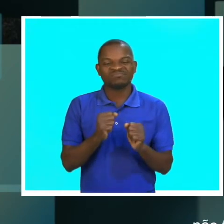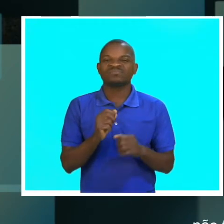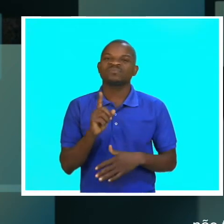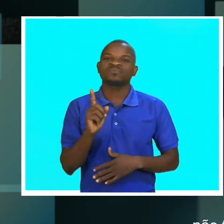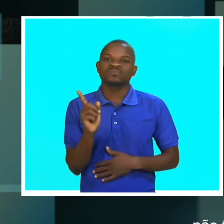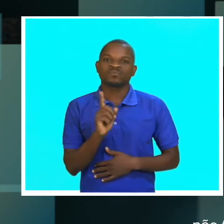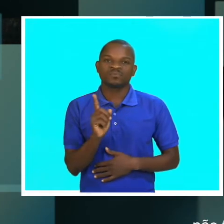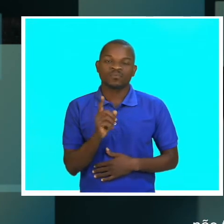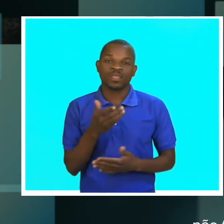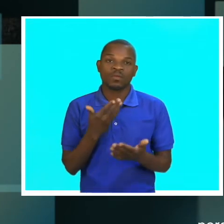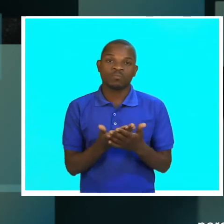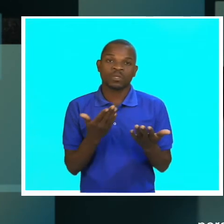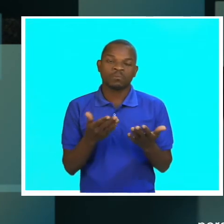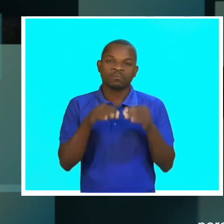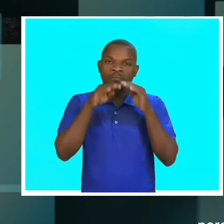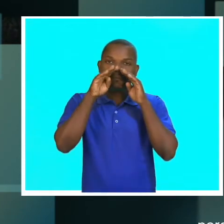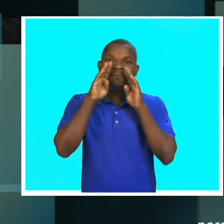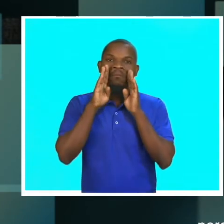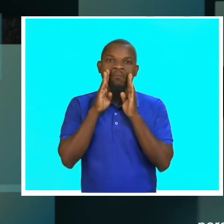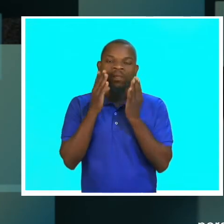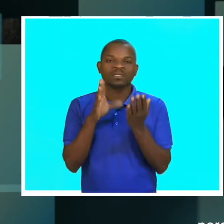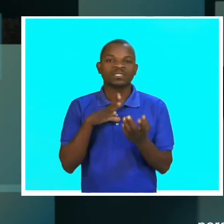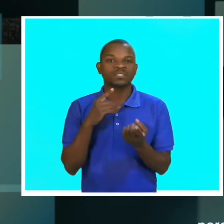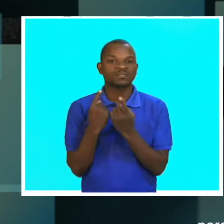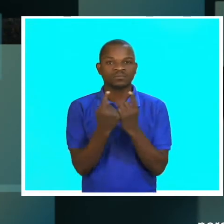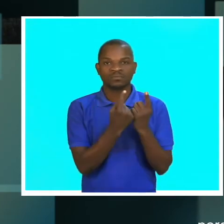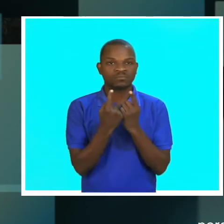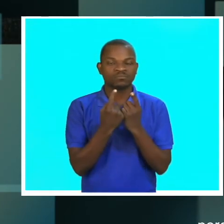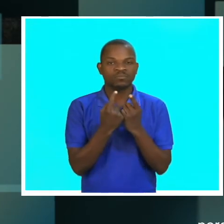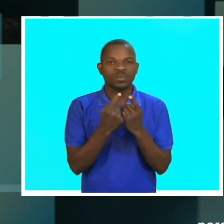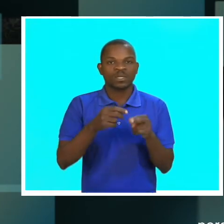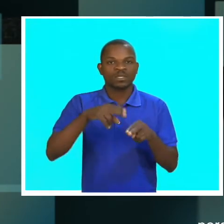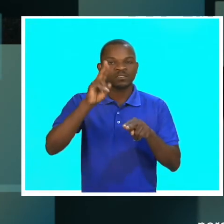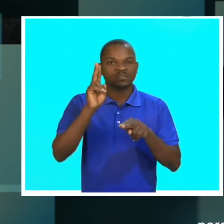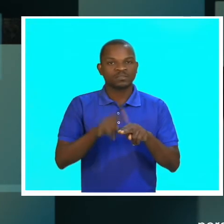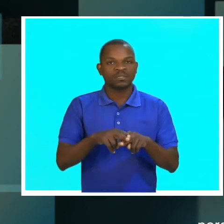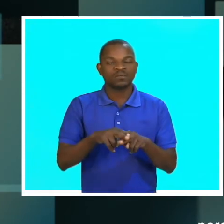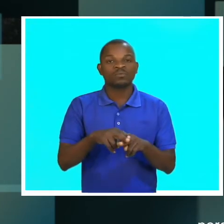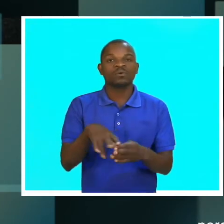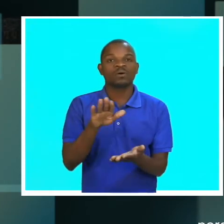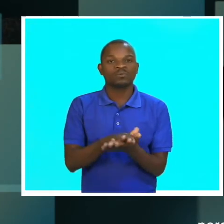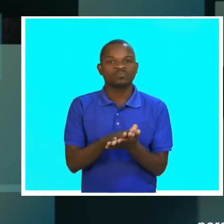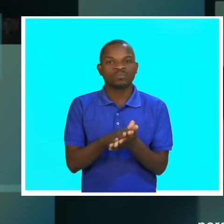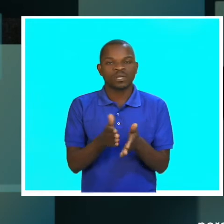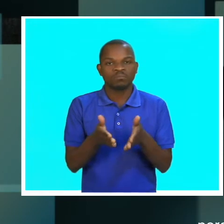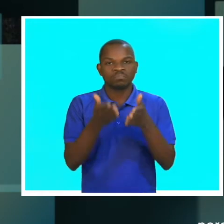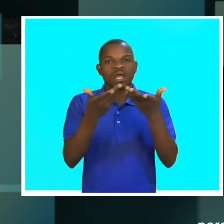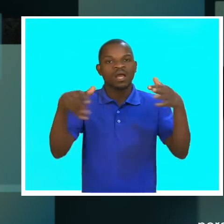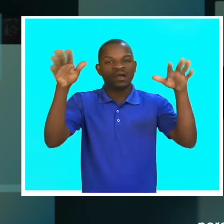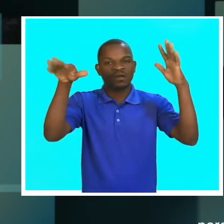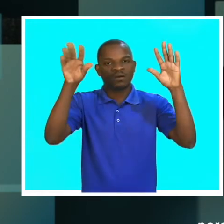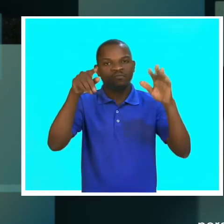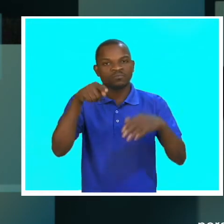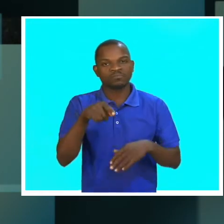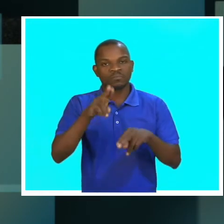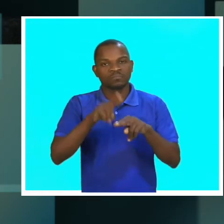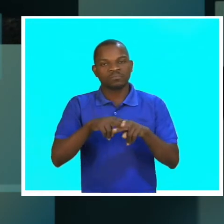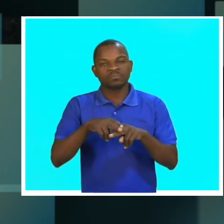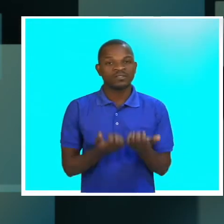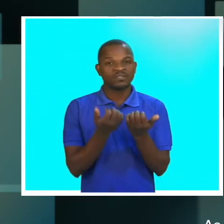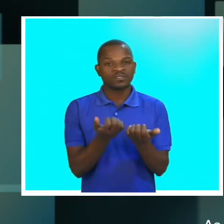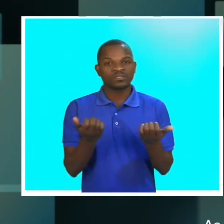gostaríamos de ter, porque, infelizmente, eles se encontram numa situação em que estão sentados debaixo de